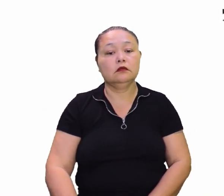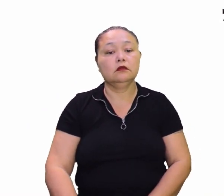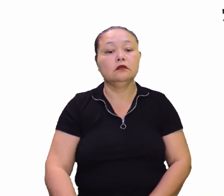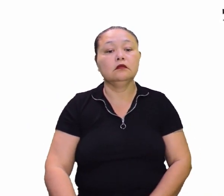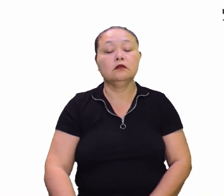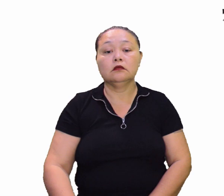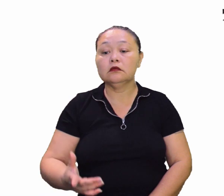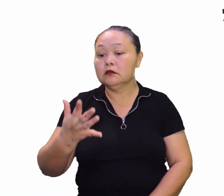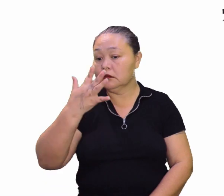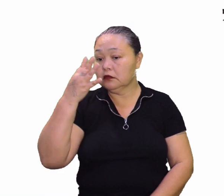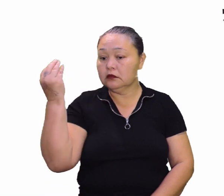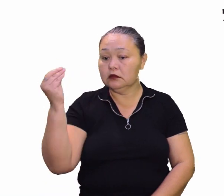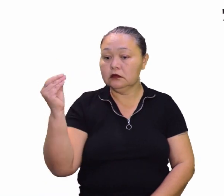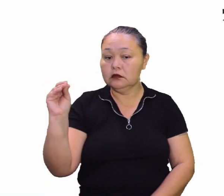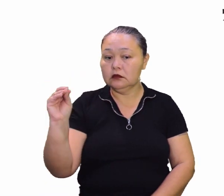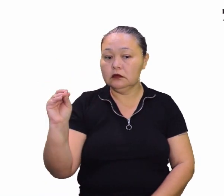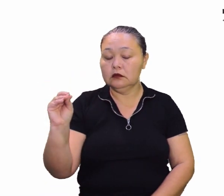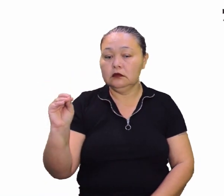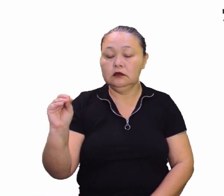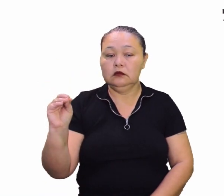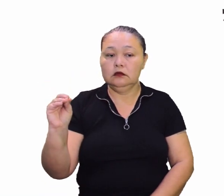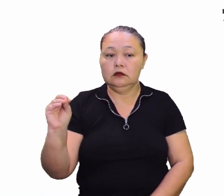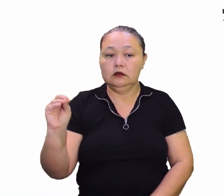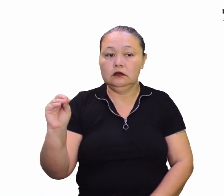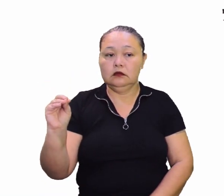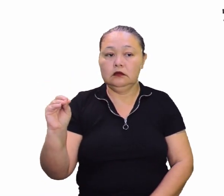O que a gente pode colocar mais em relação?